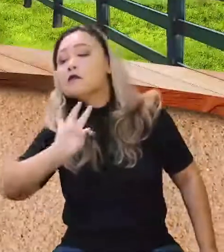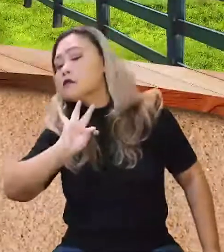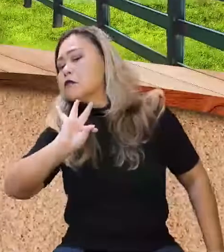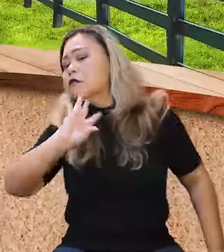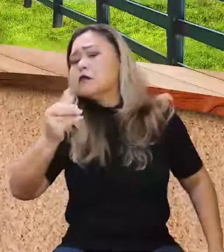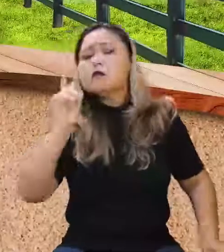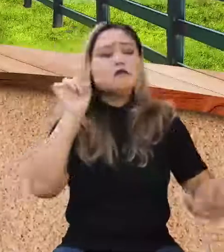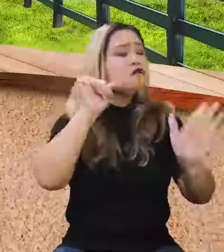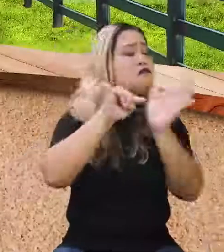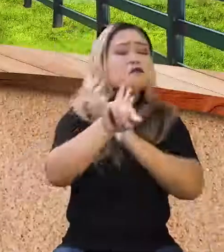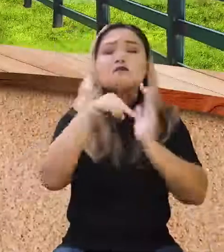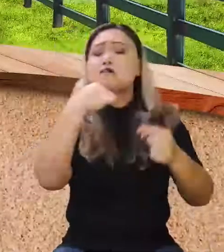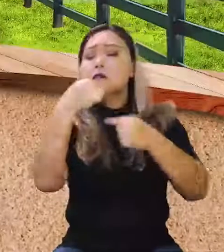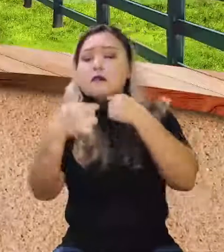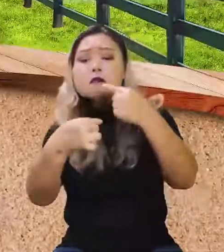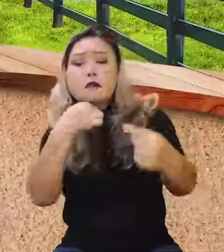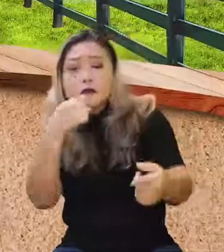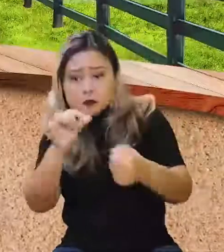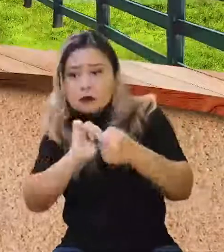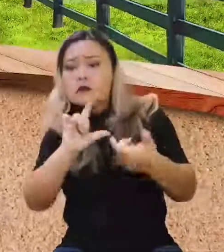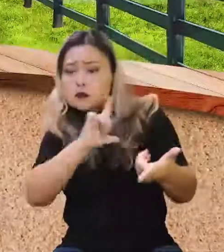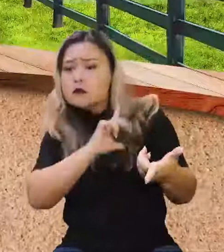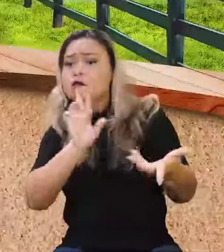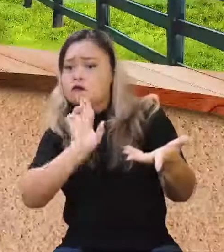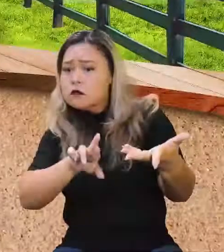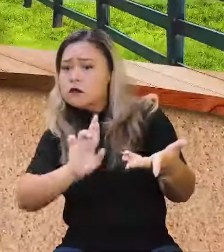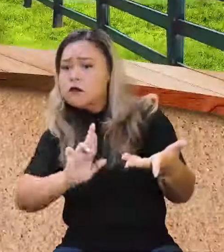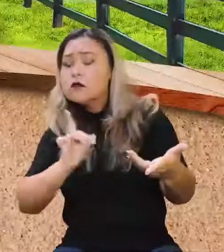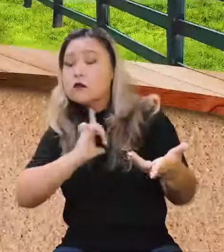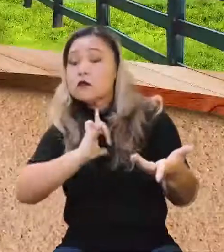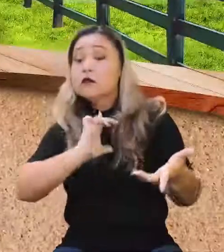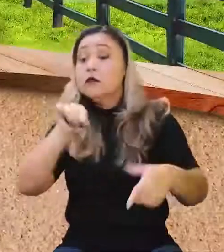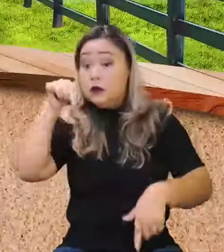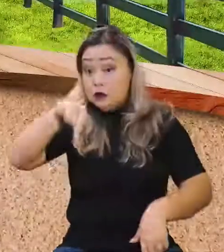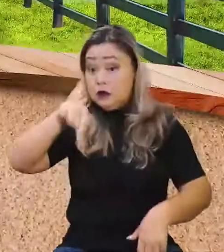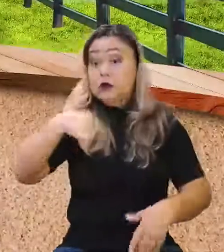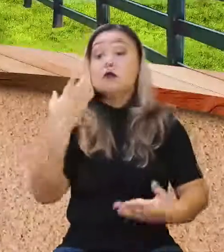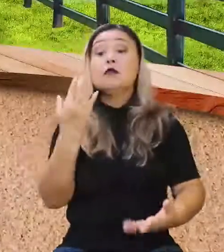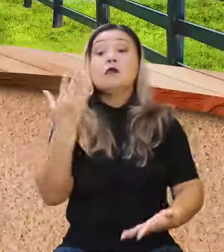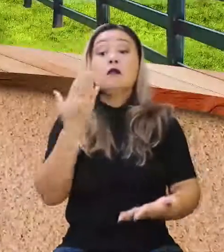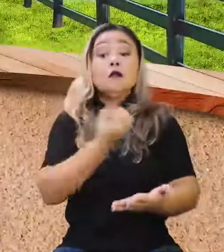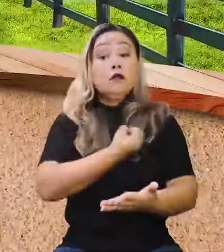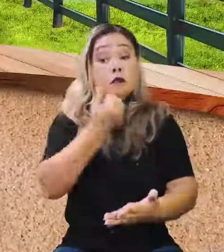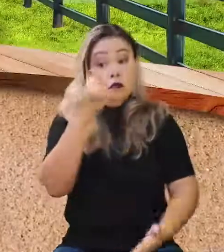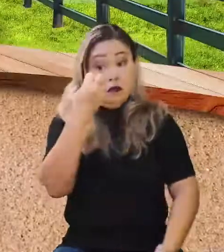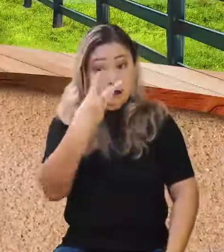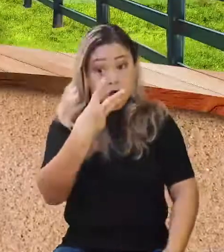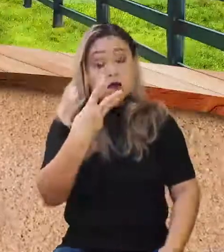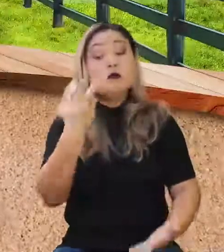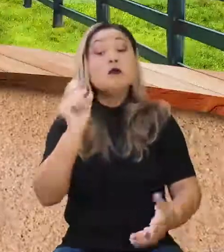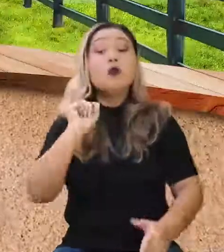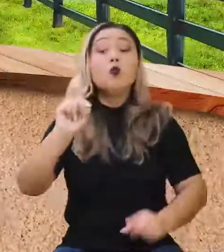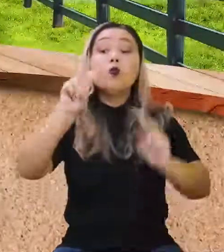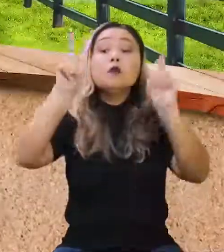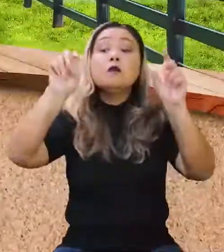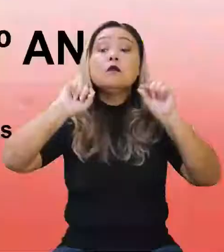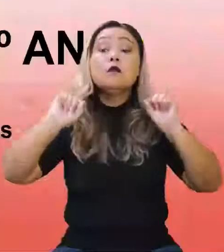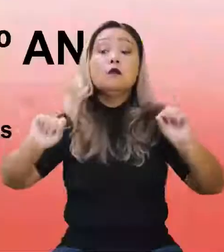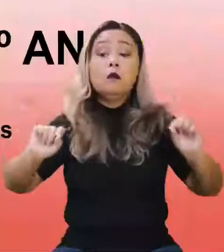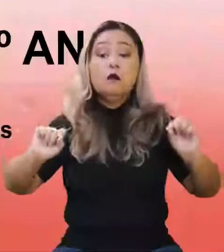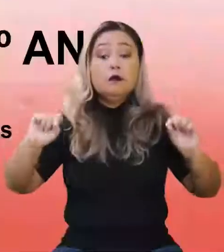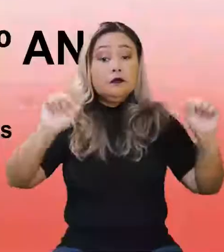os questionamentos, tudo bom? Tudo, professor, mas nessa aula 13, iremos falar sobre o quê? Dá uma olhada lá na